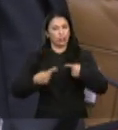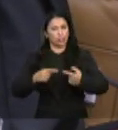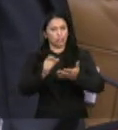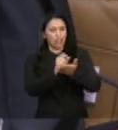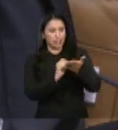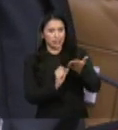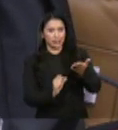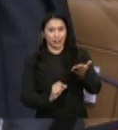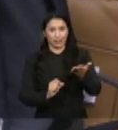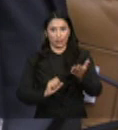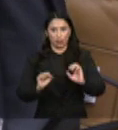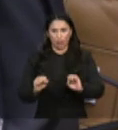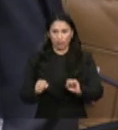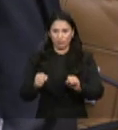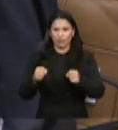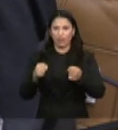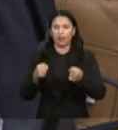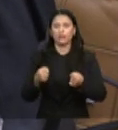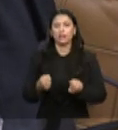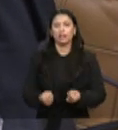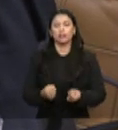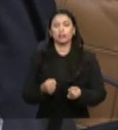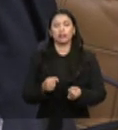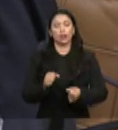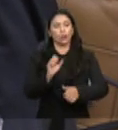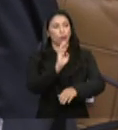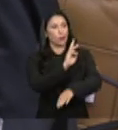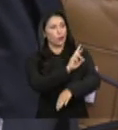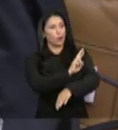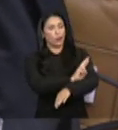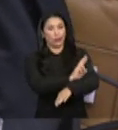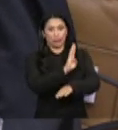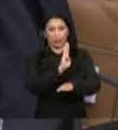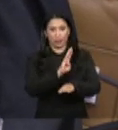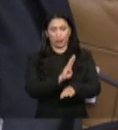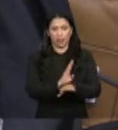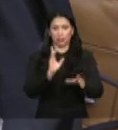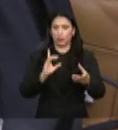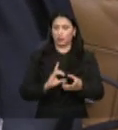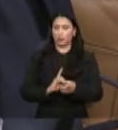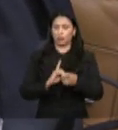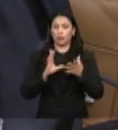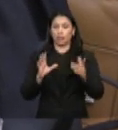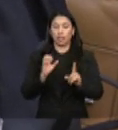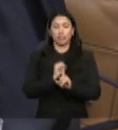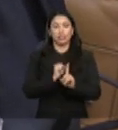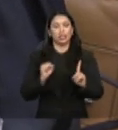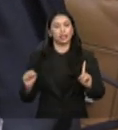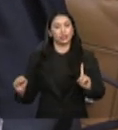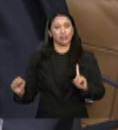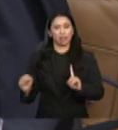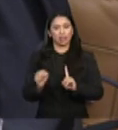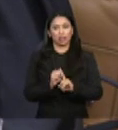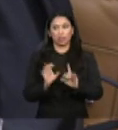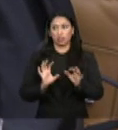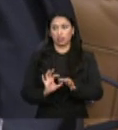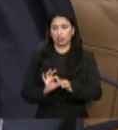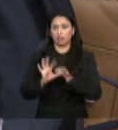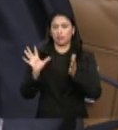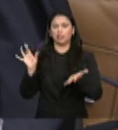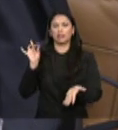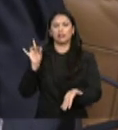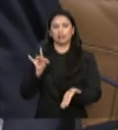defendeu Rui a sua definição ao lado da Democracia social ou seja das liberdades